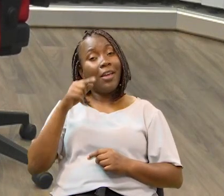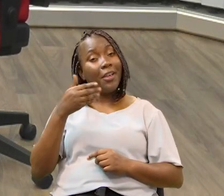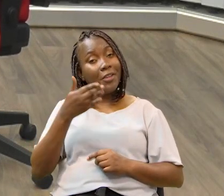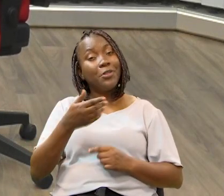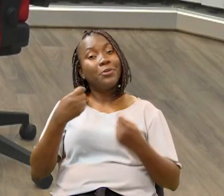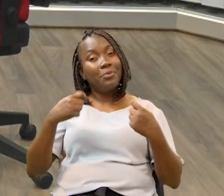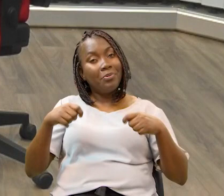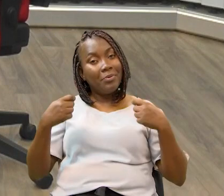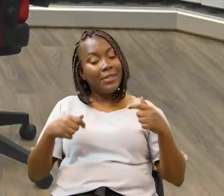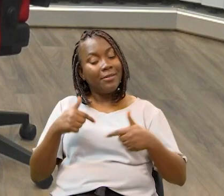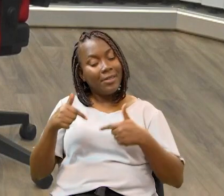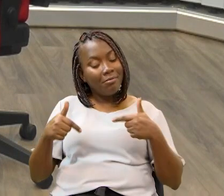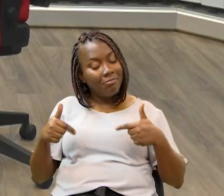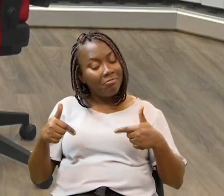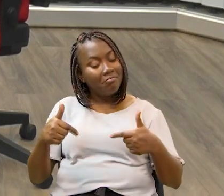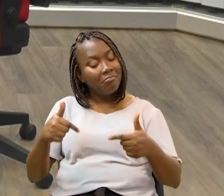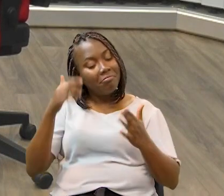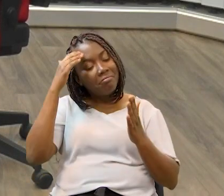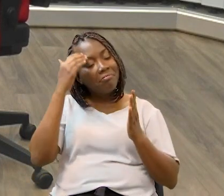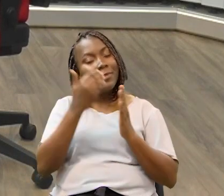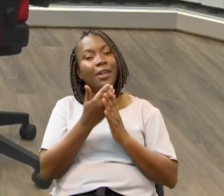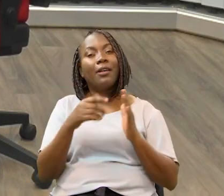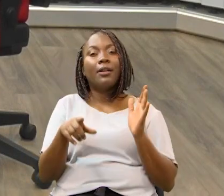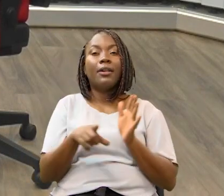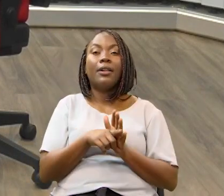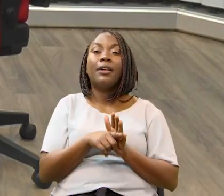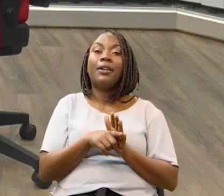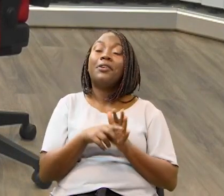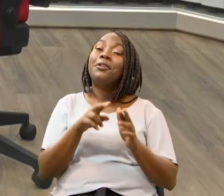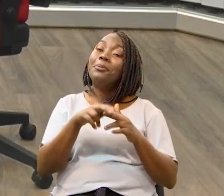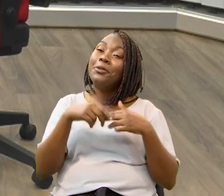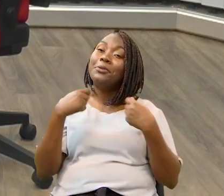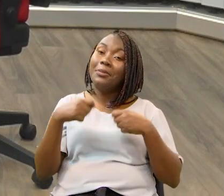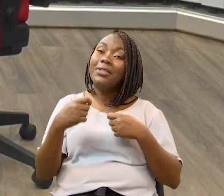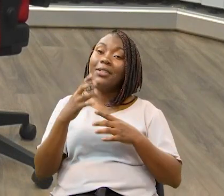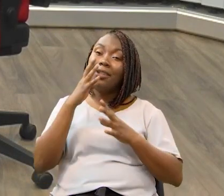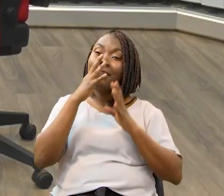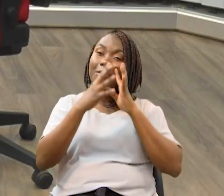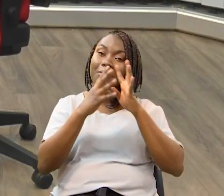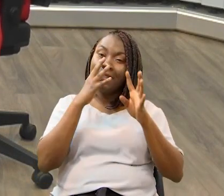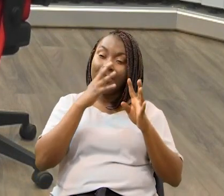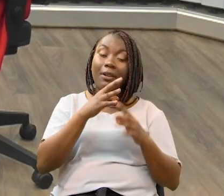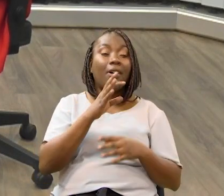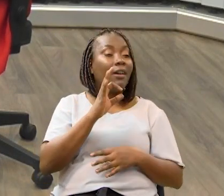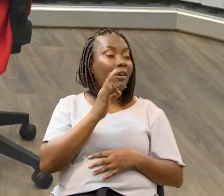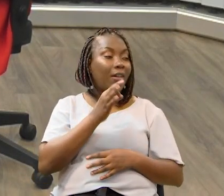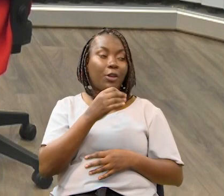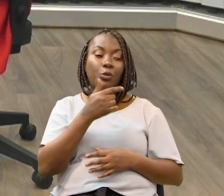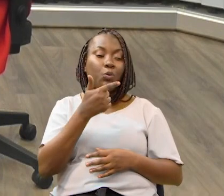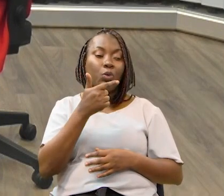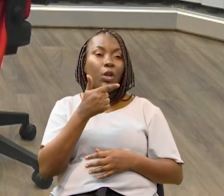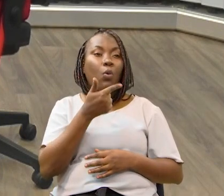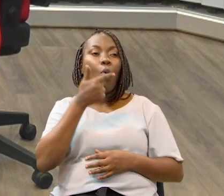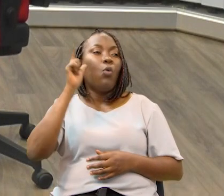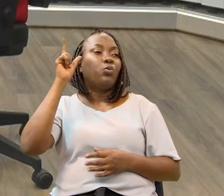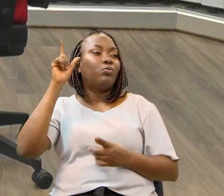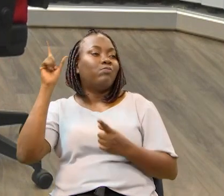precisa fazer valer a lei, né? Exato. E para isso a gente precisa denunciar. Denunciar, não tem outro